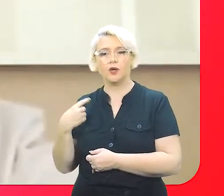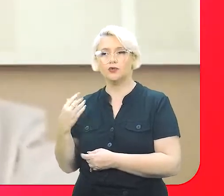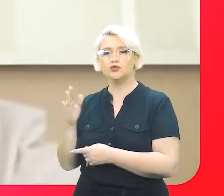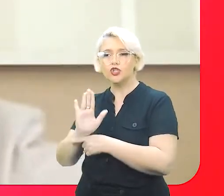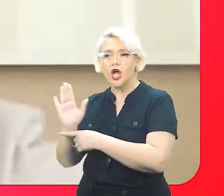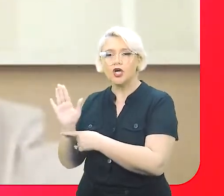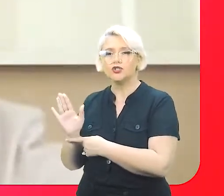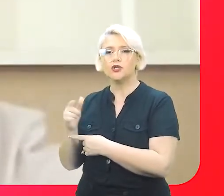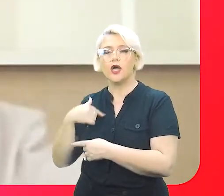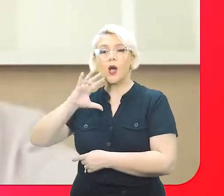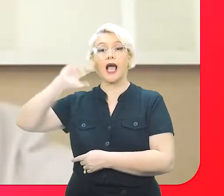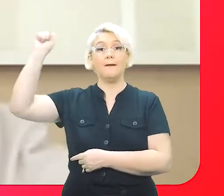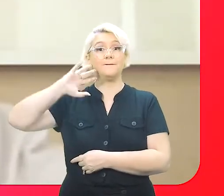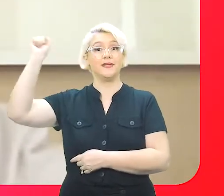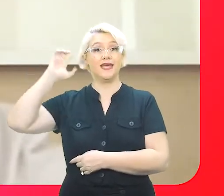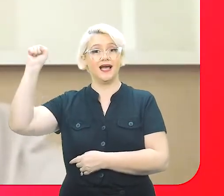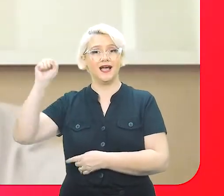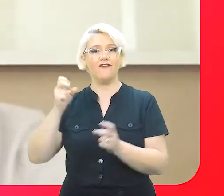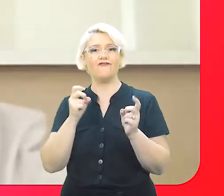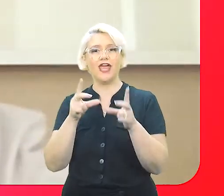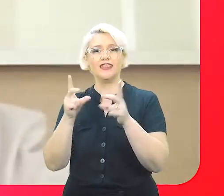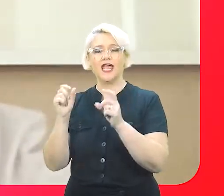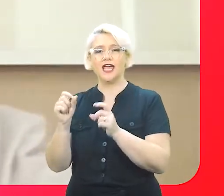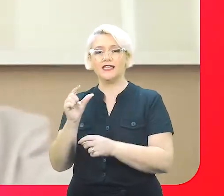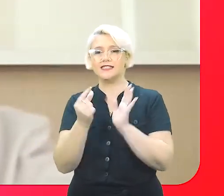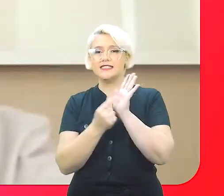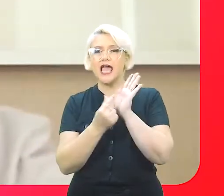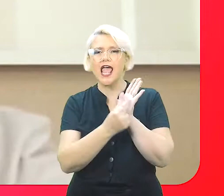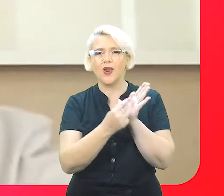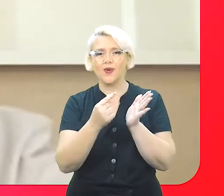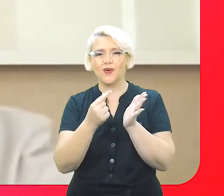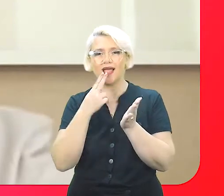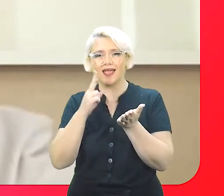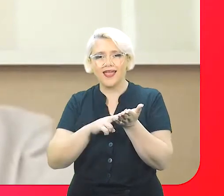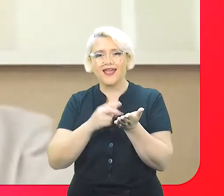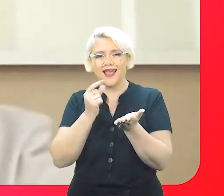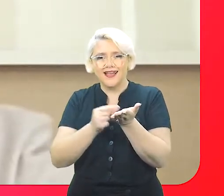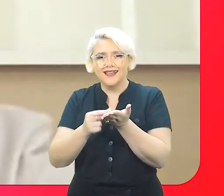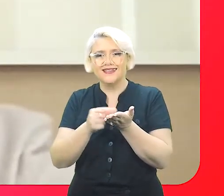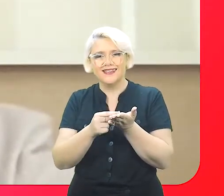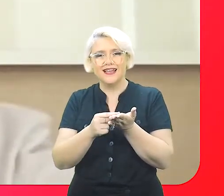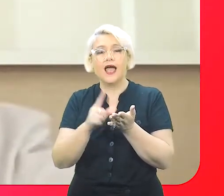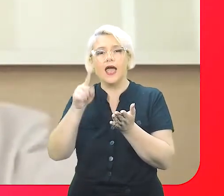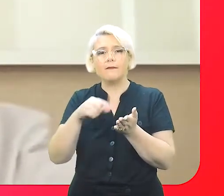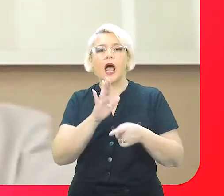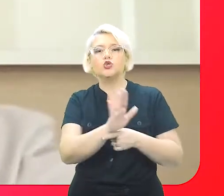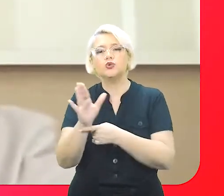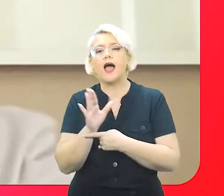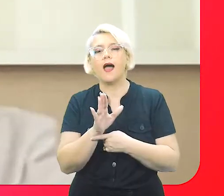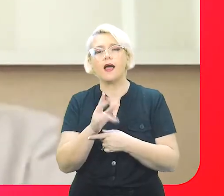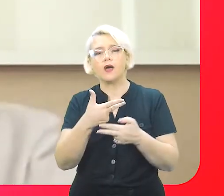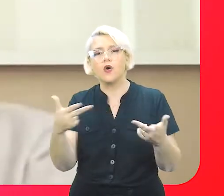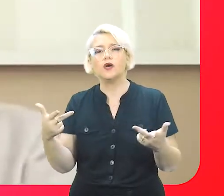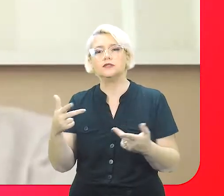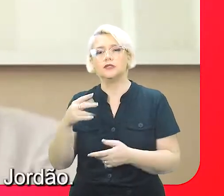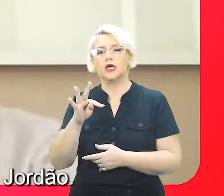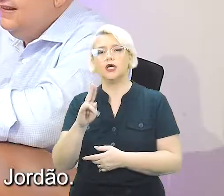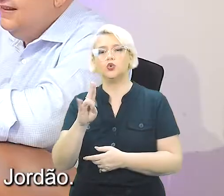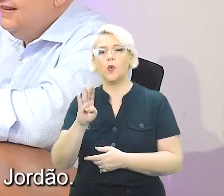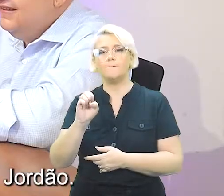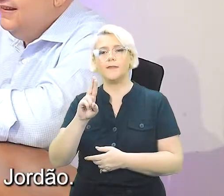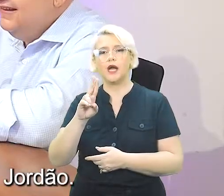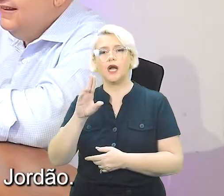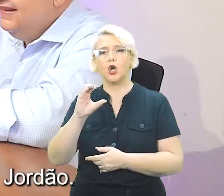porque eu era campeã de vender selo da tuberculose, sabe? Sim. Em favor